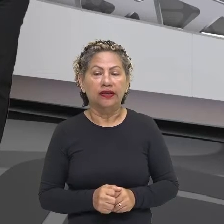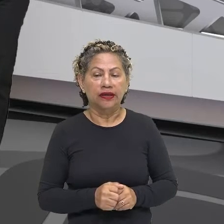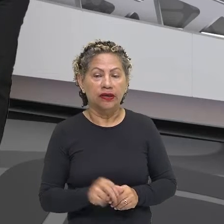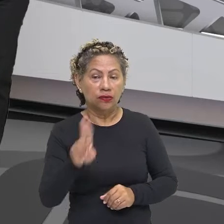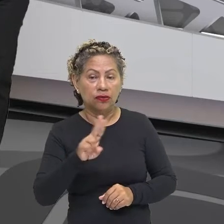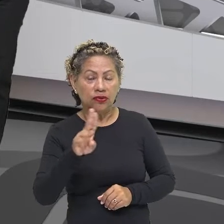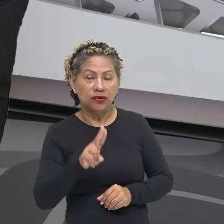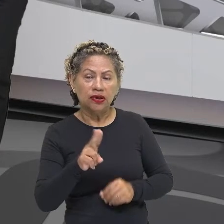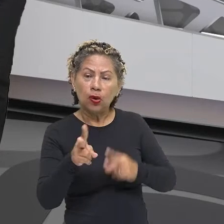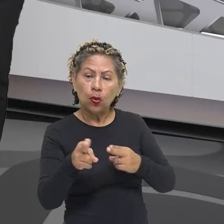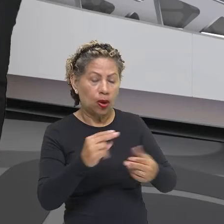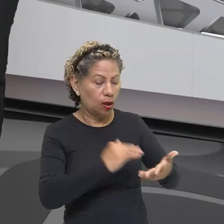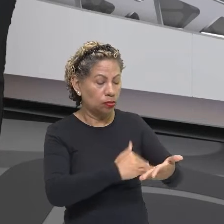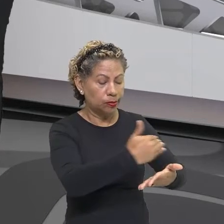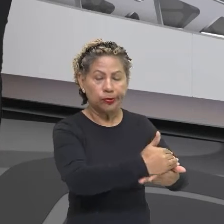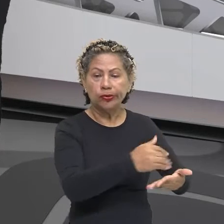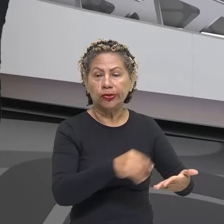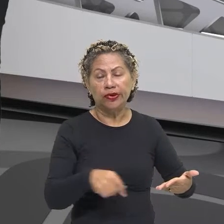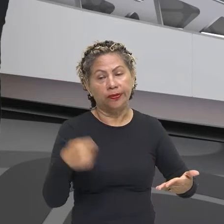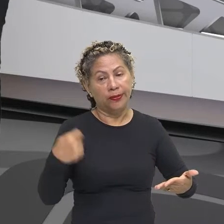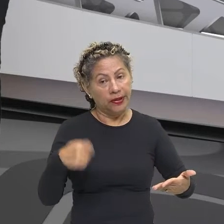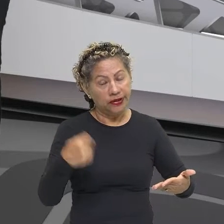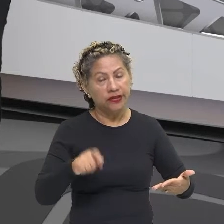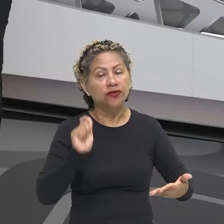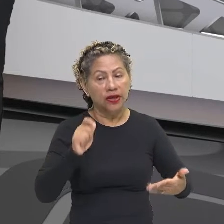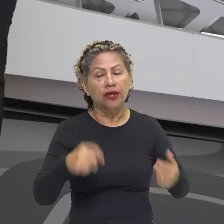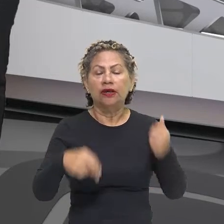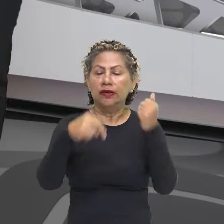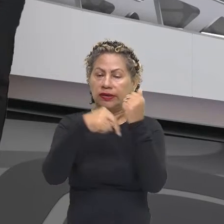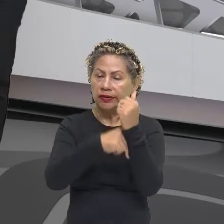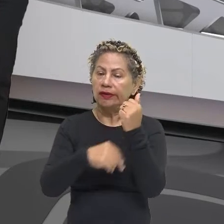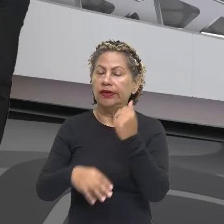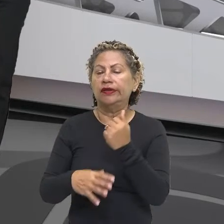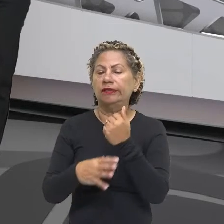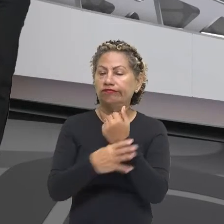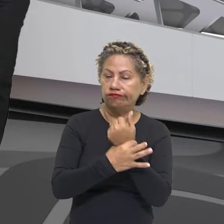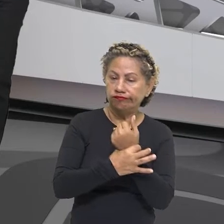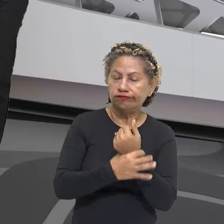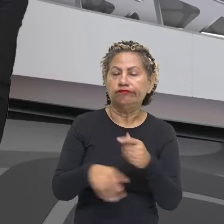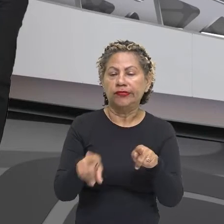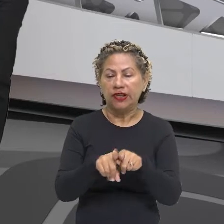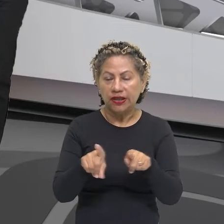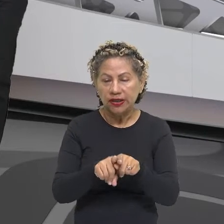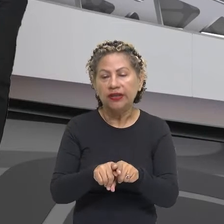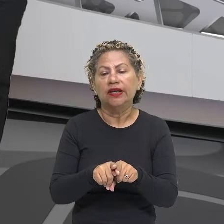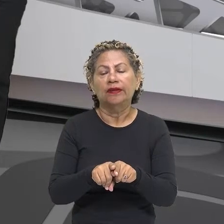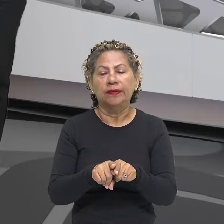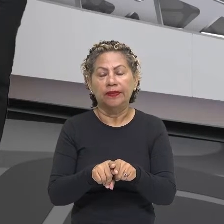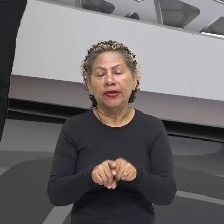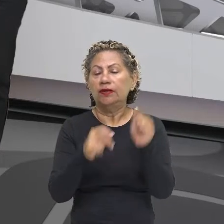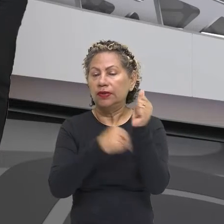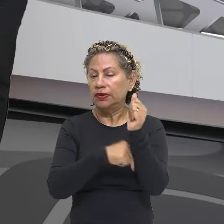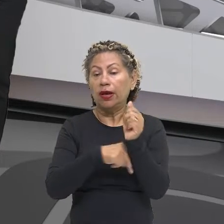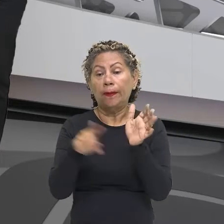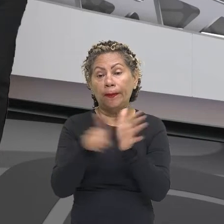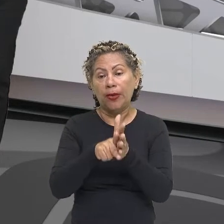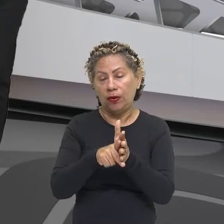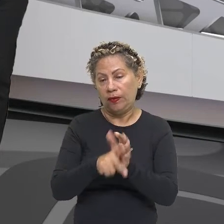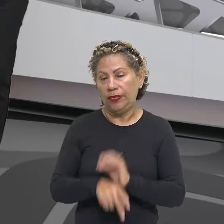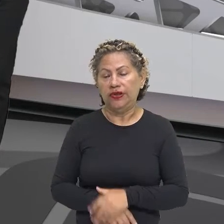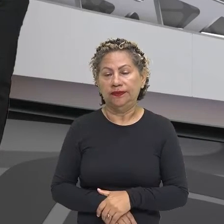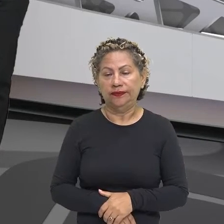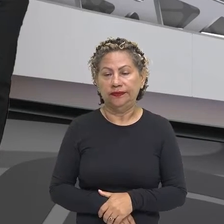Edirley também precisa, né, que seja resguardado os seus documentos. Então, o administrador vai criar